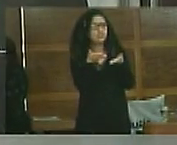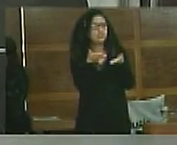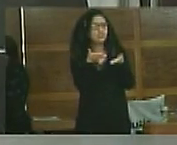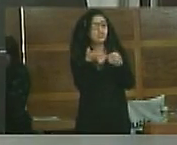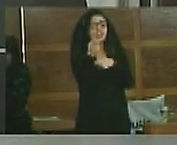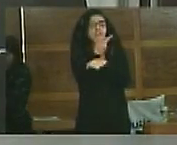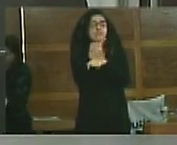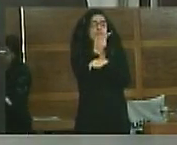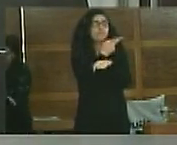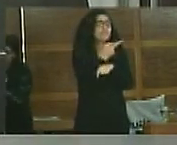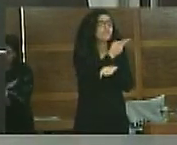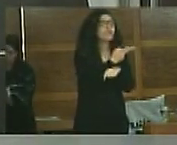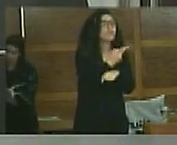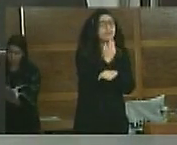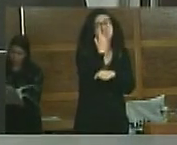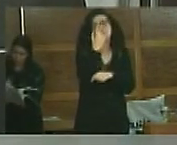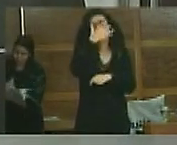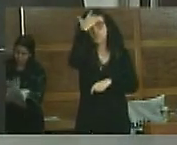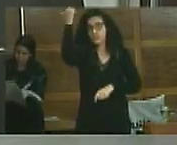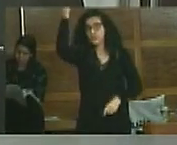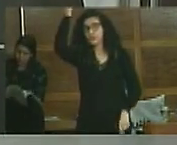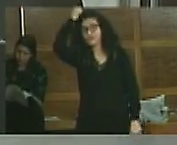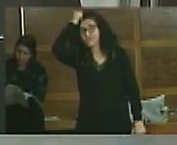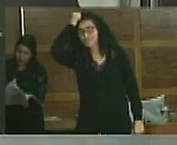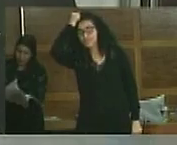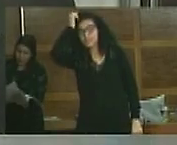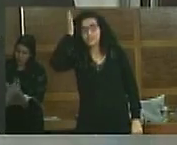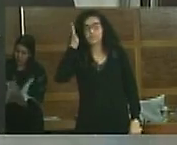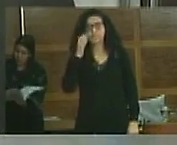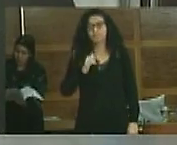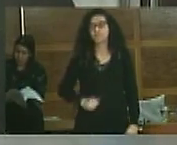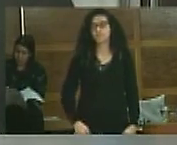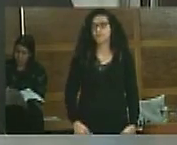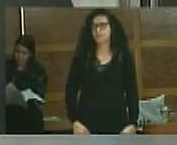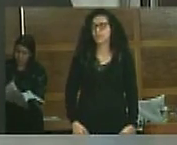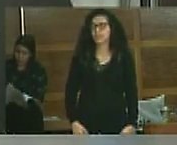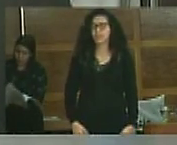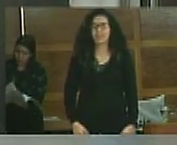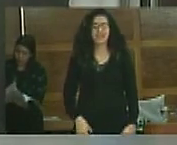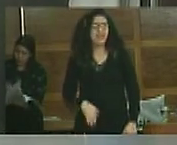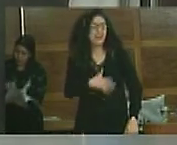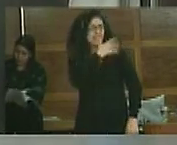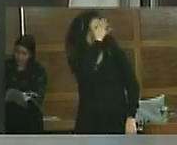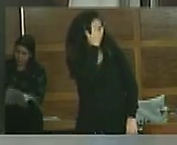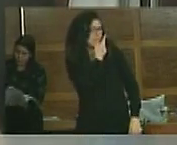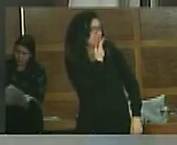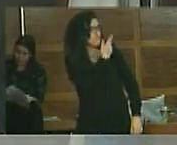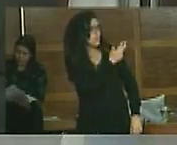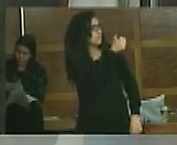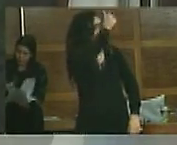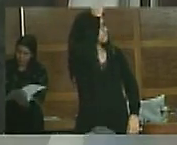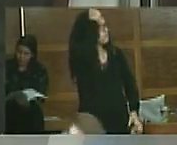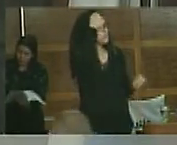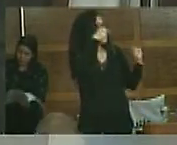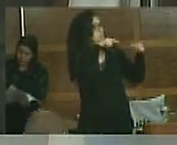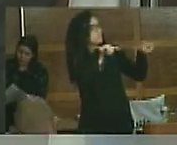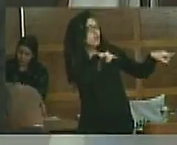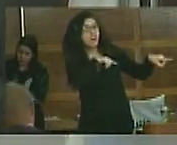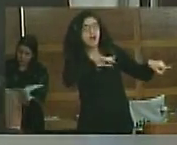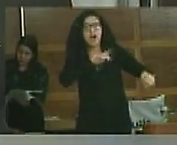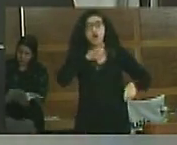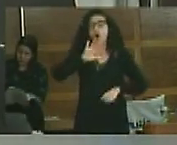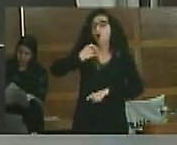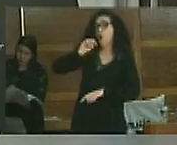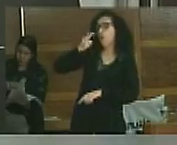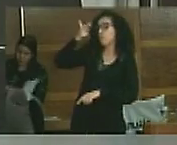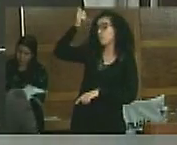procurando e tentando achar culpados. E falando, uns da direita, outros da esquerda, uns querendo